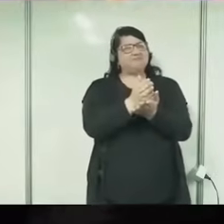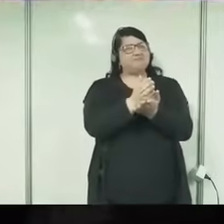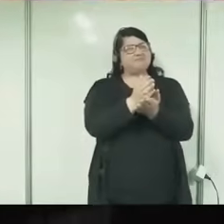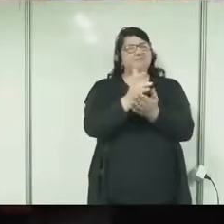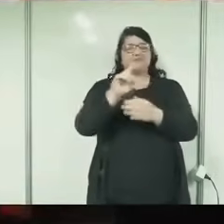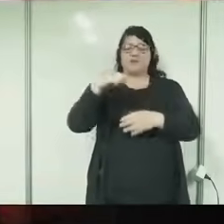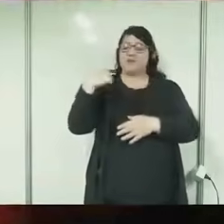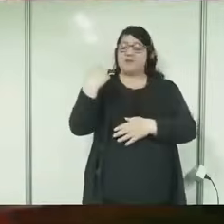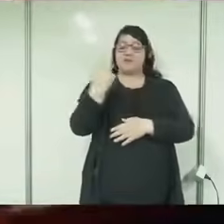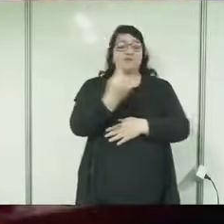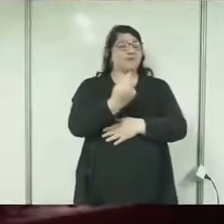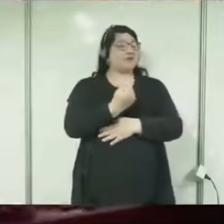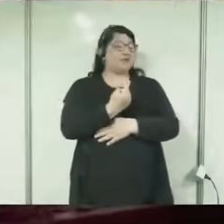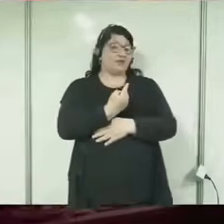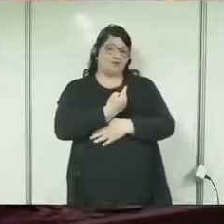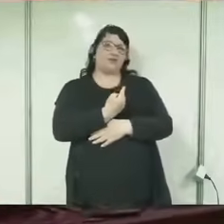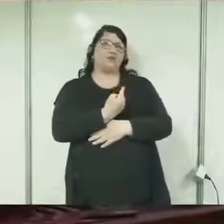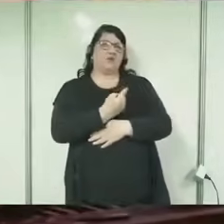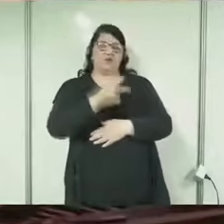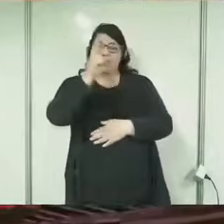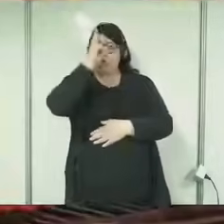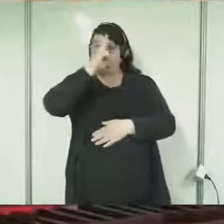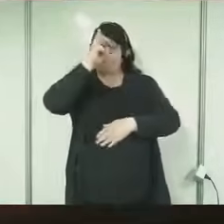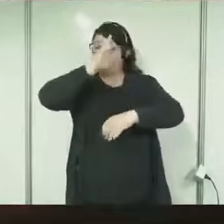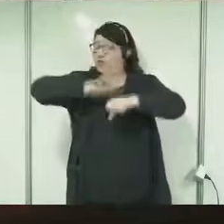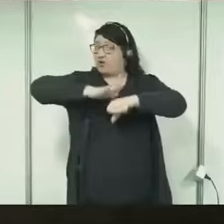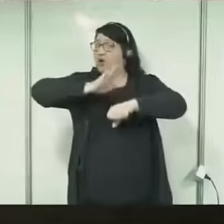Cada um de nós compõe